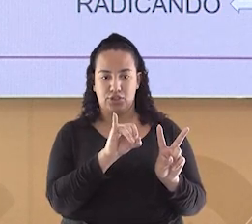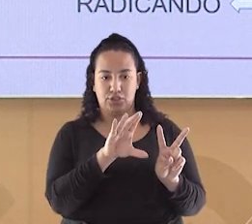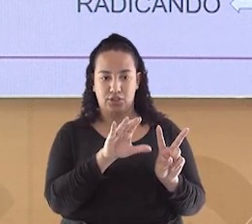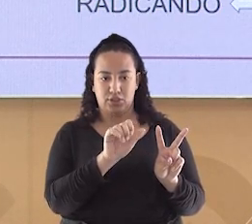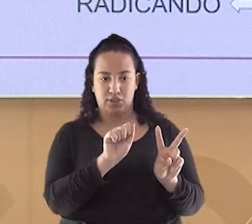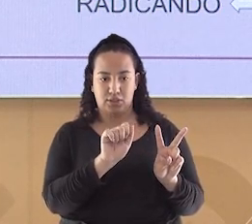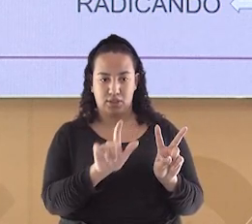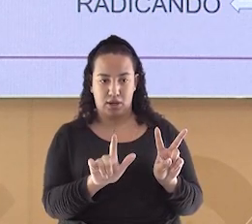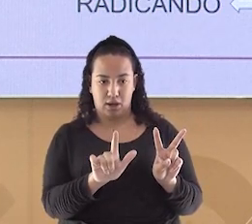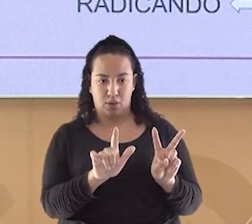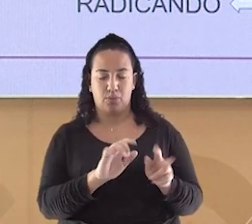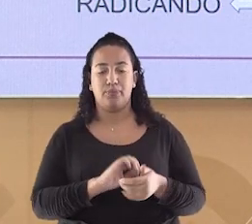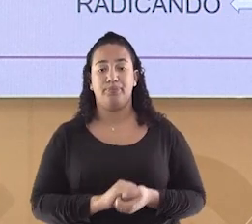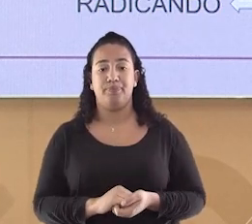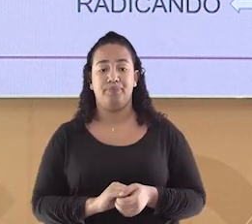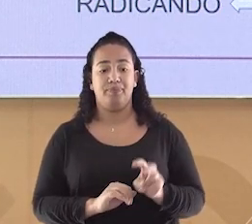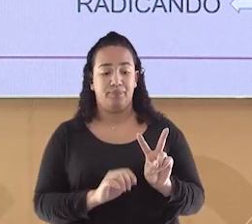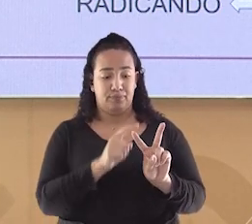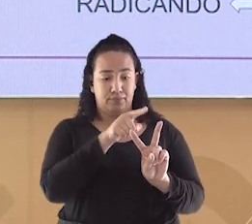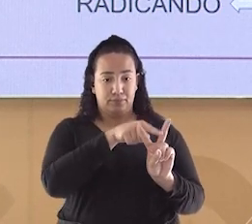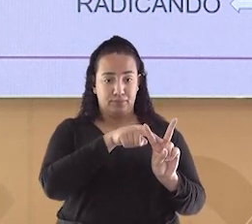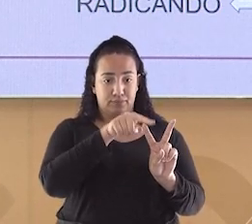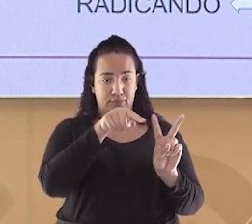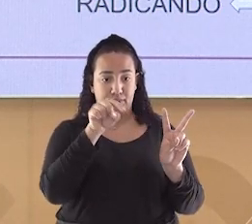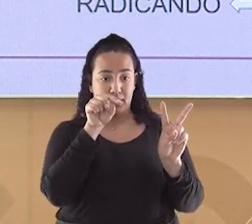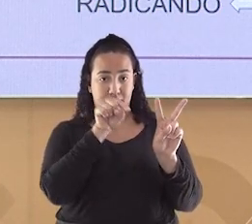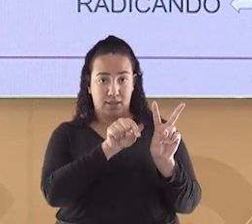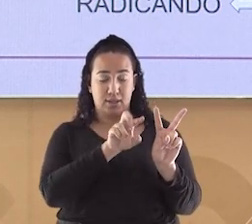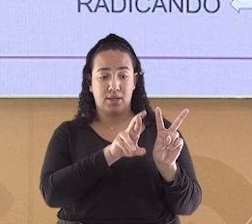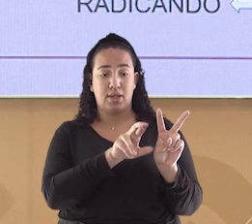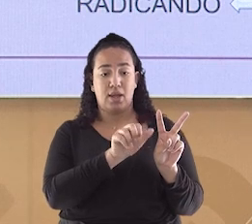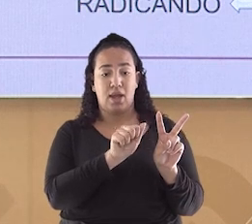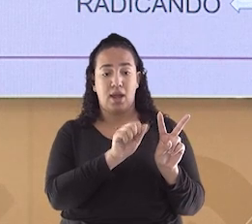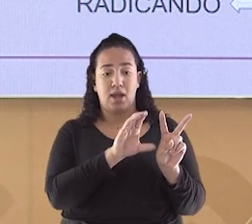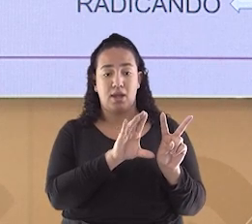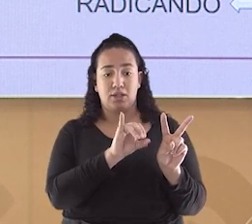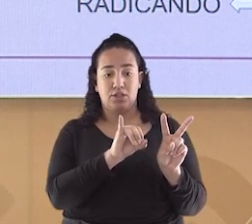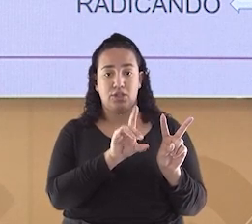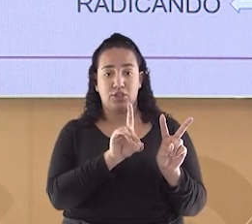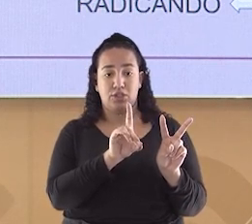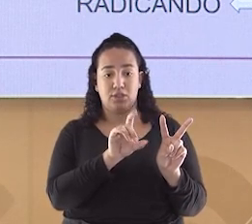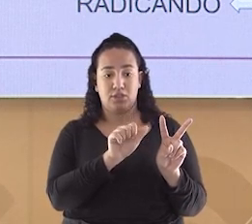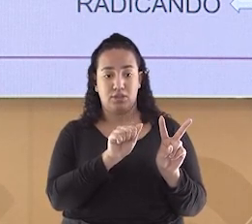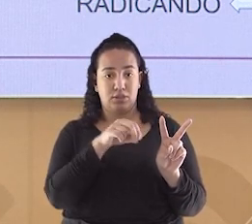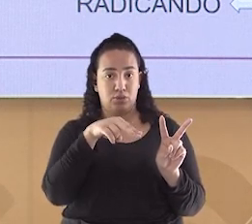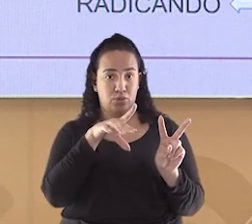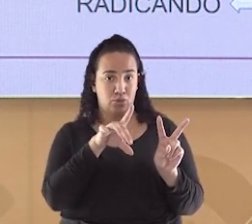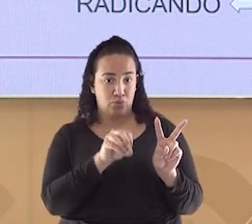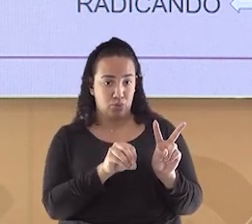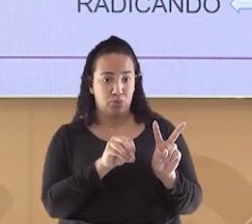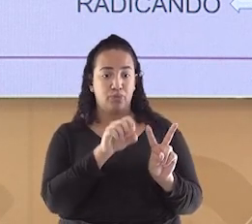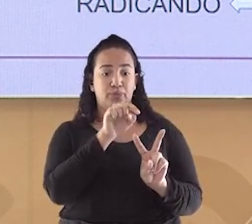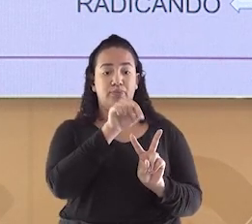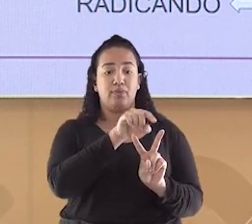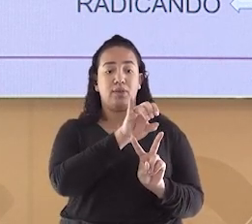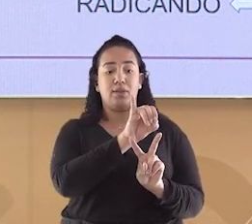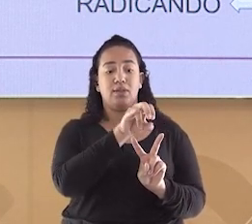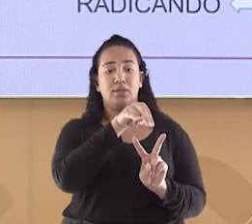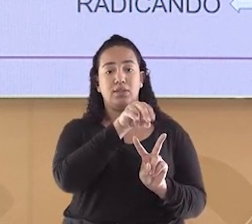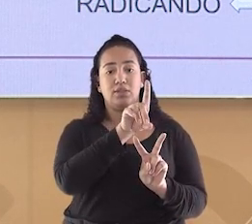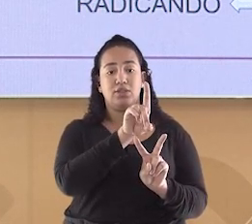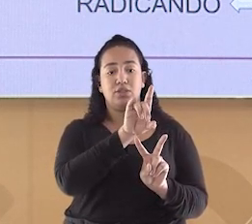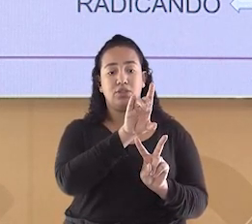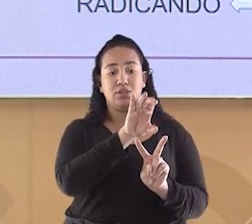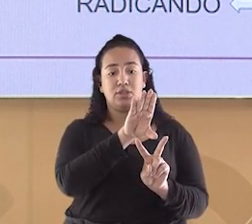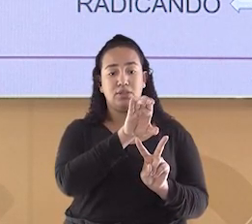que vai ser o valor que fica dentro do radical, o índice e a raiz, que vai ser